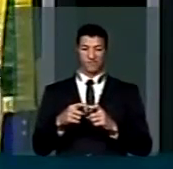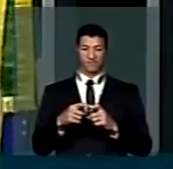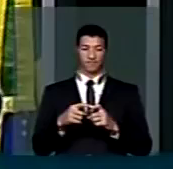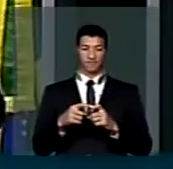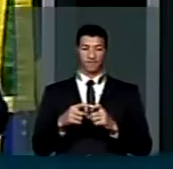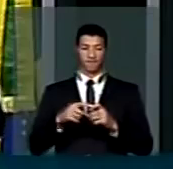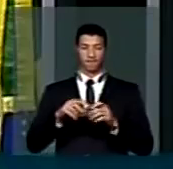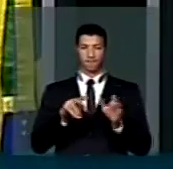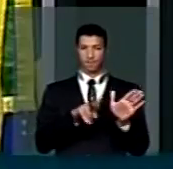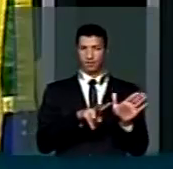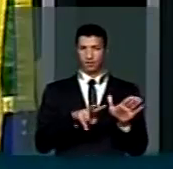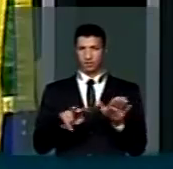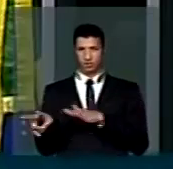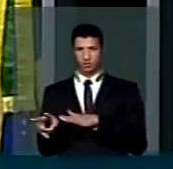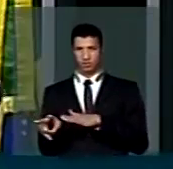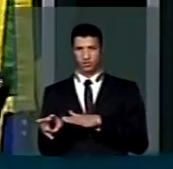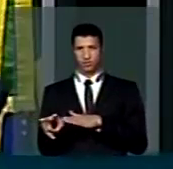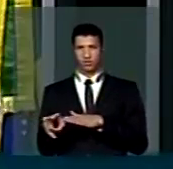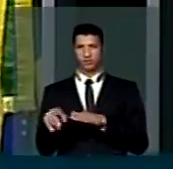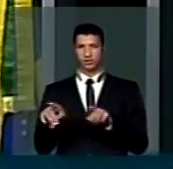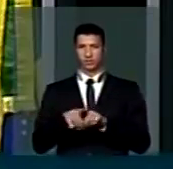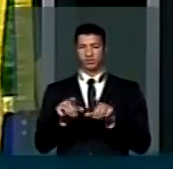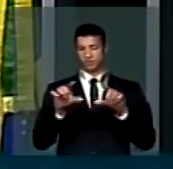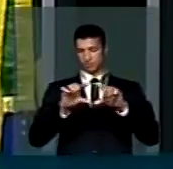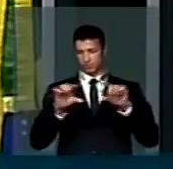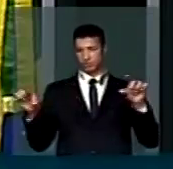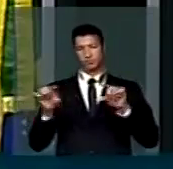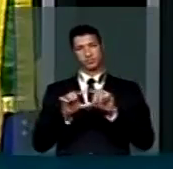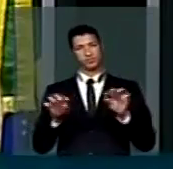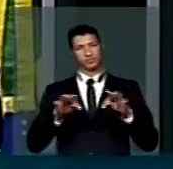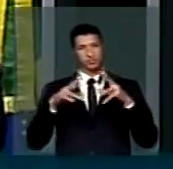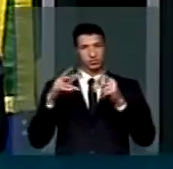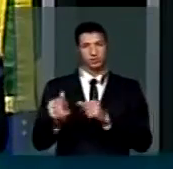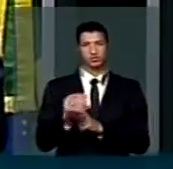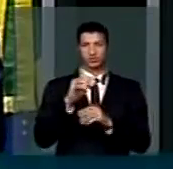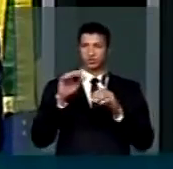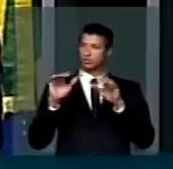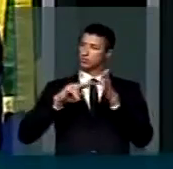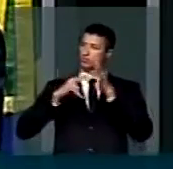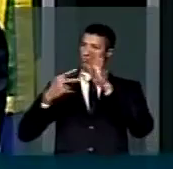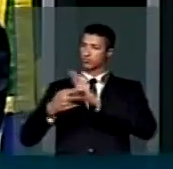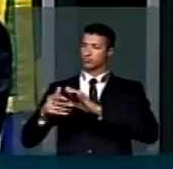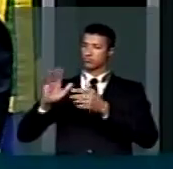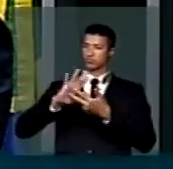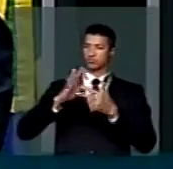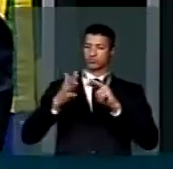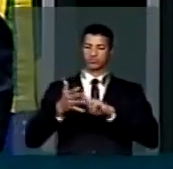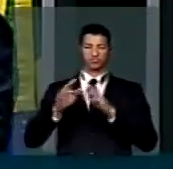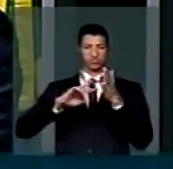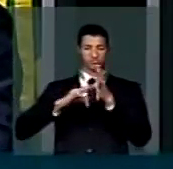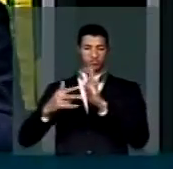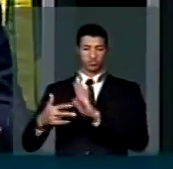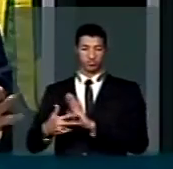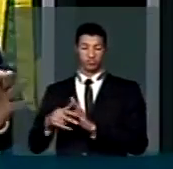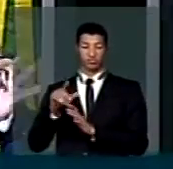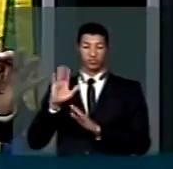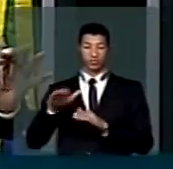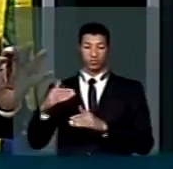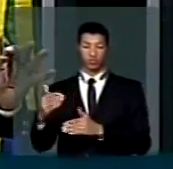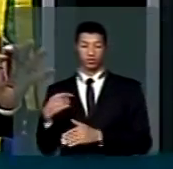em semana e em episódios de tantos símbolos, quando o que